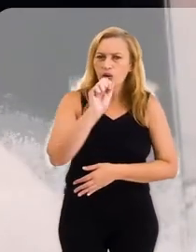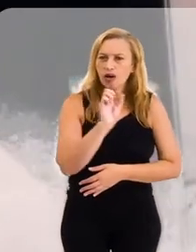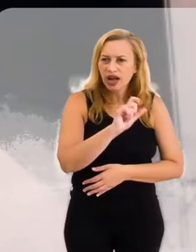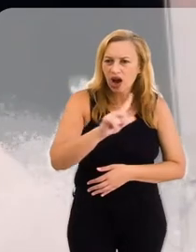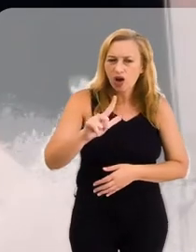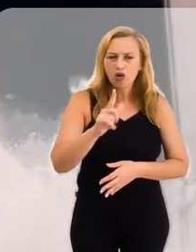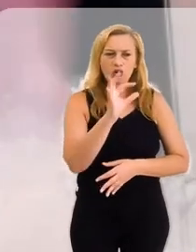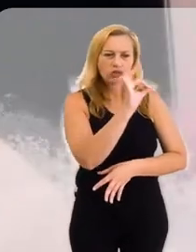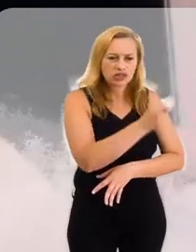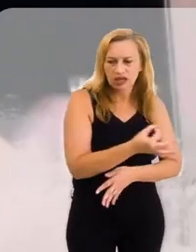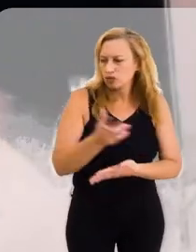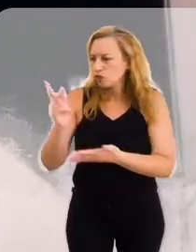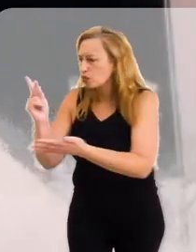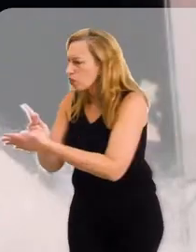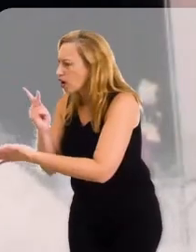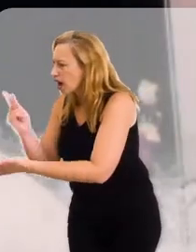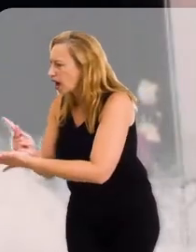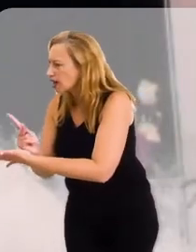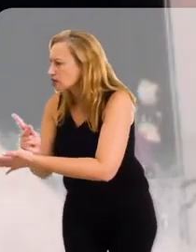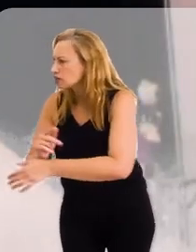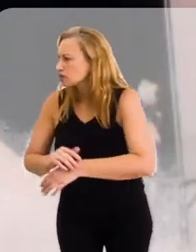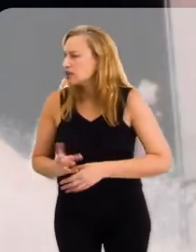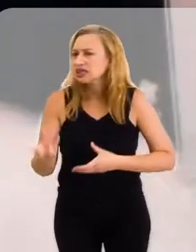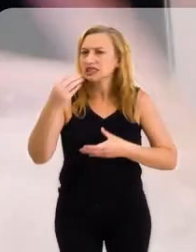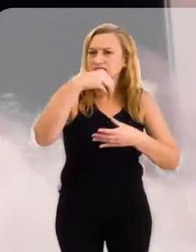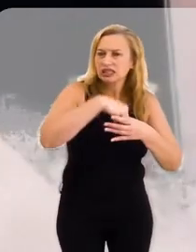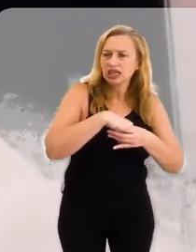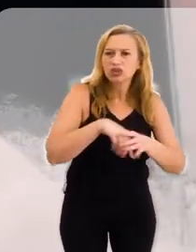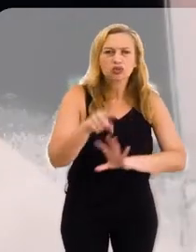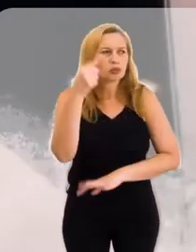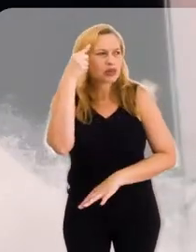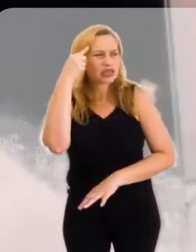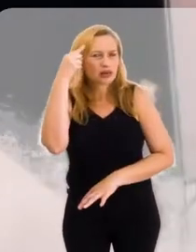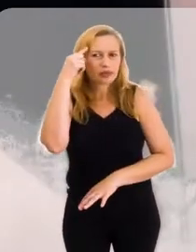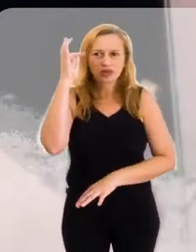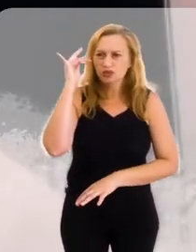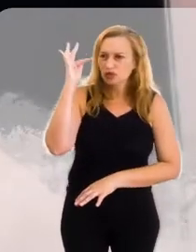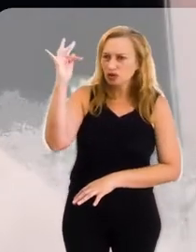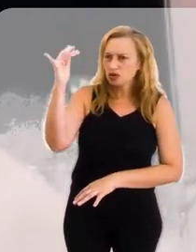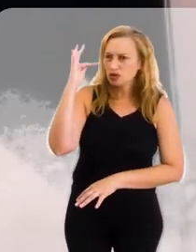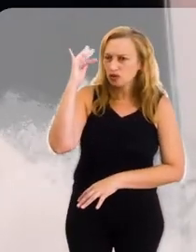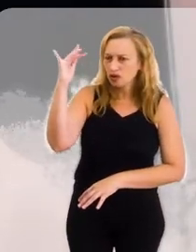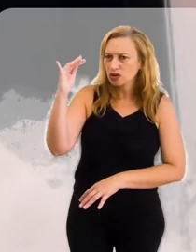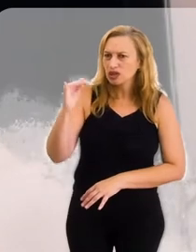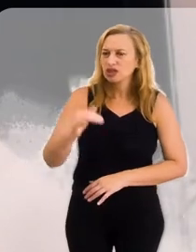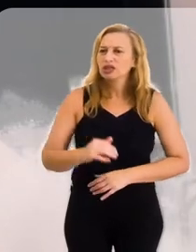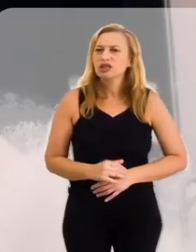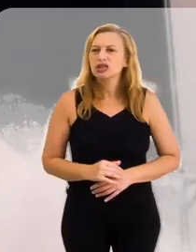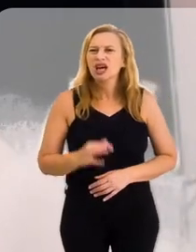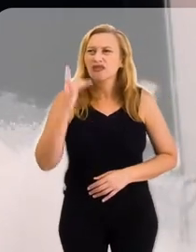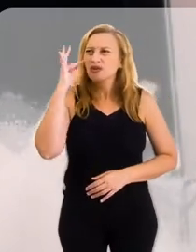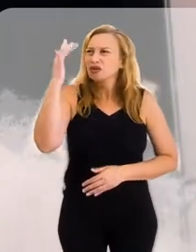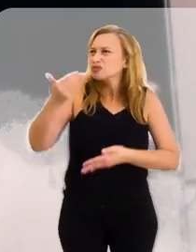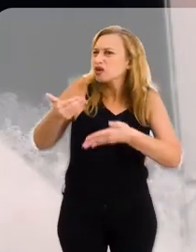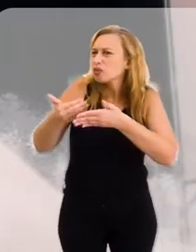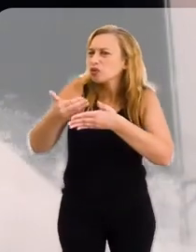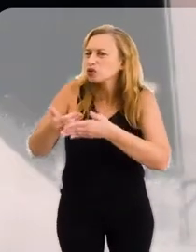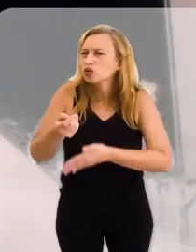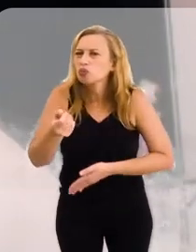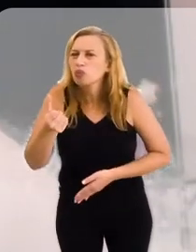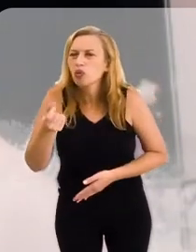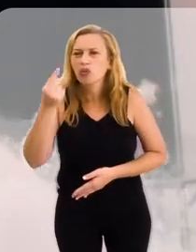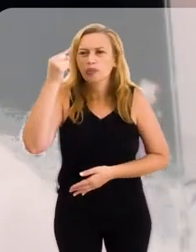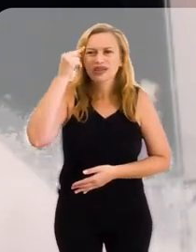Moraes o certo e o errado né isso dentro de um pensamento filosófico a filosofia não se